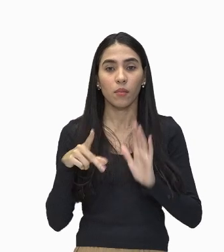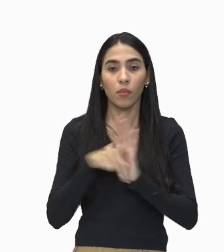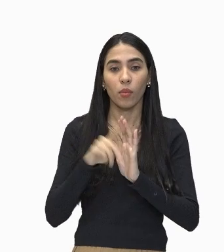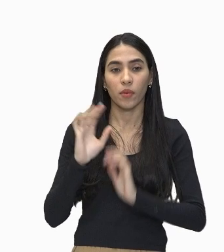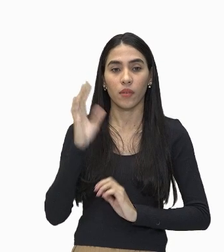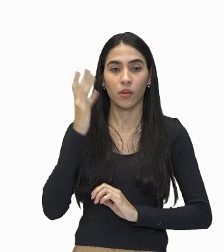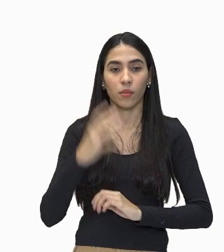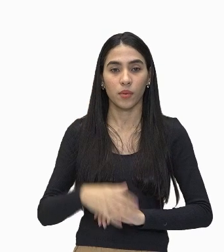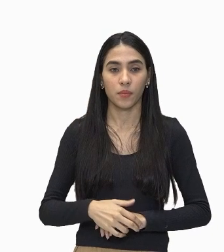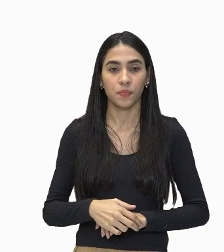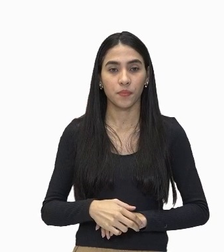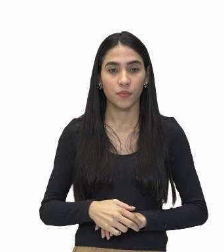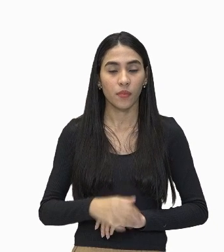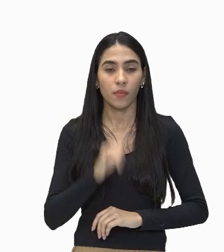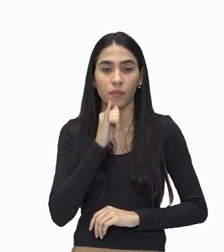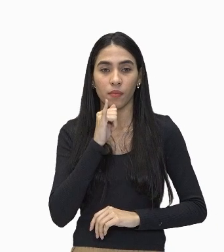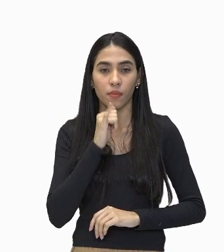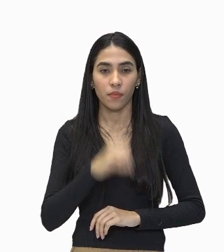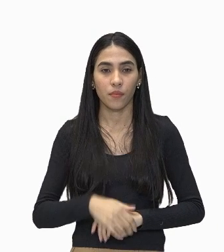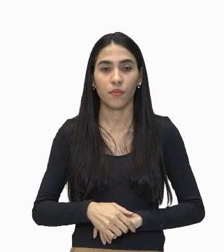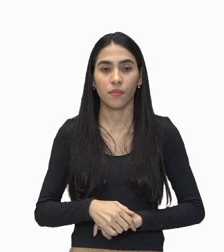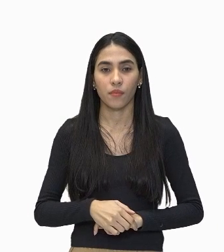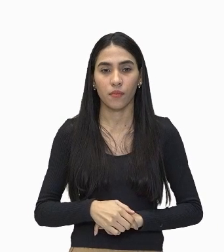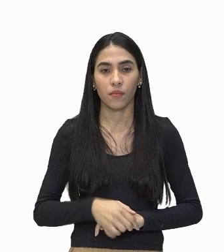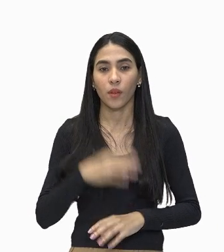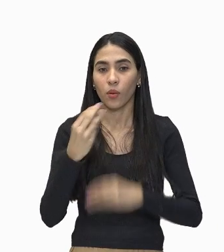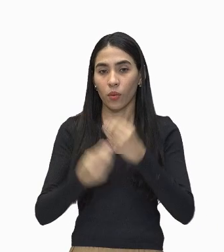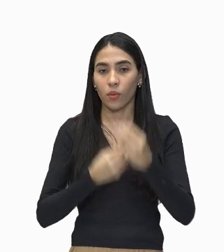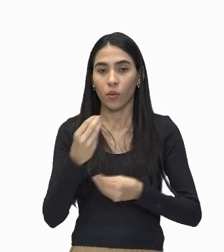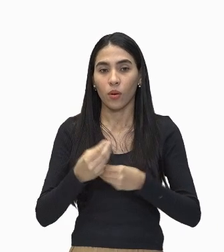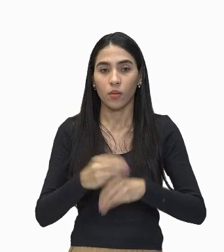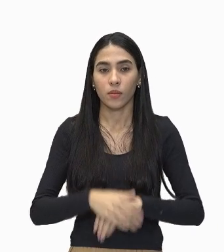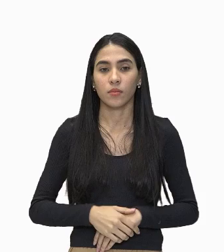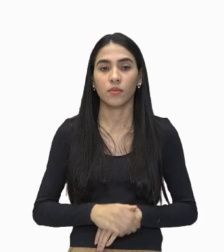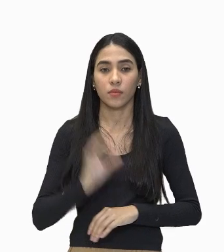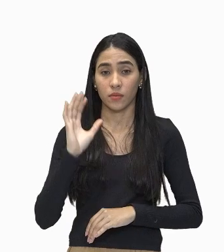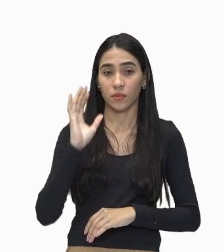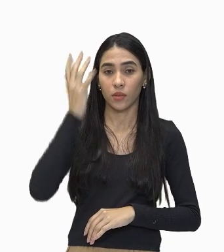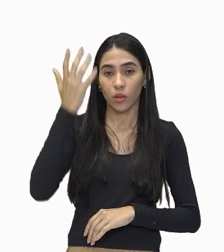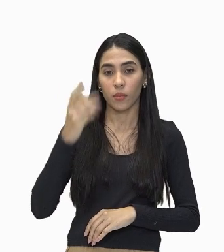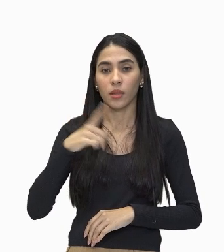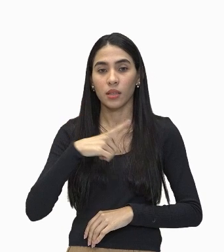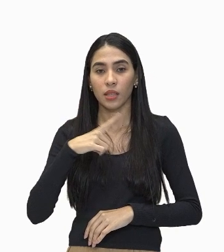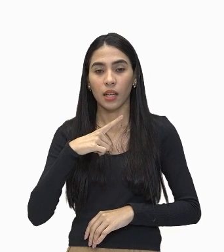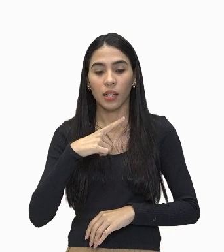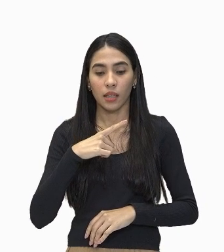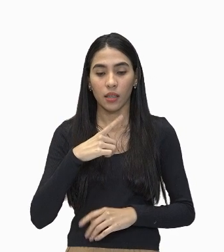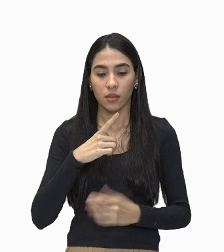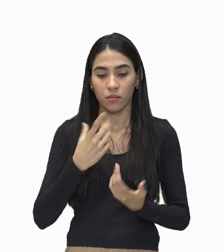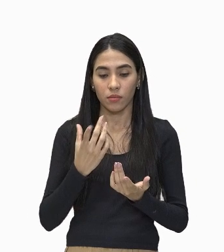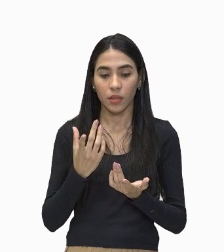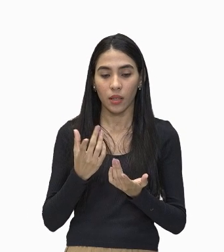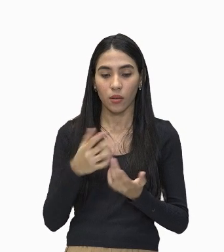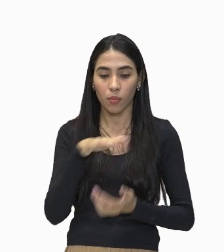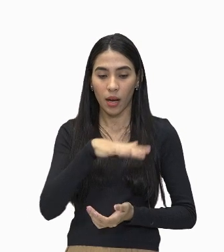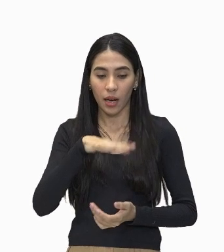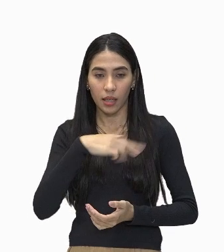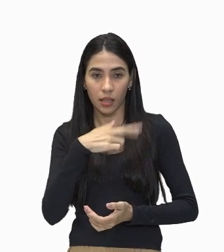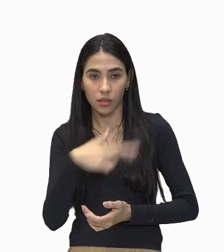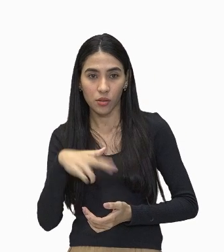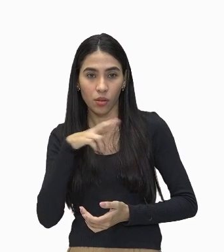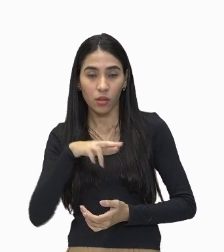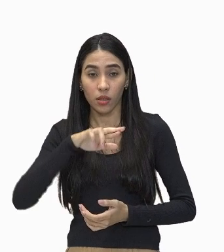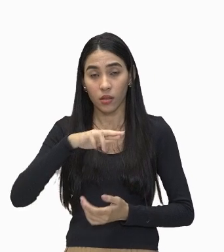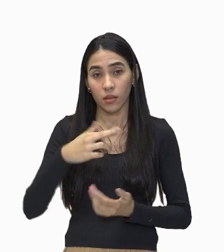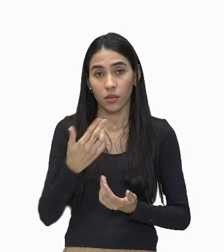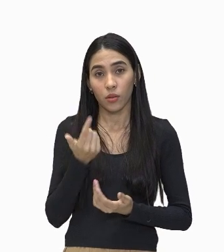fenômeno. Isto é, aquilo que faz com que este fenômeno seja considerado religioso e não